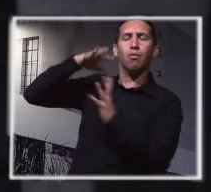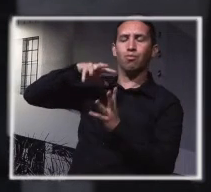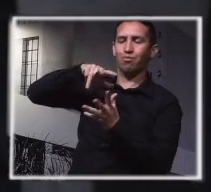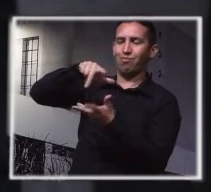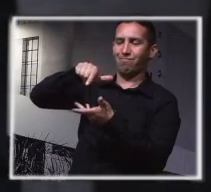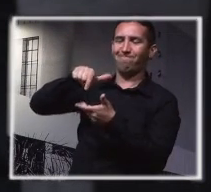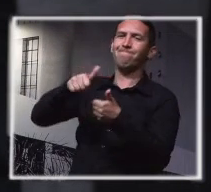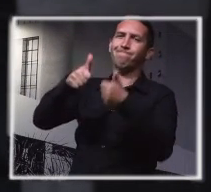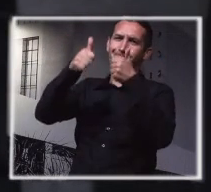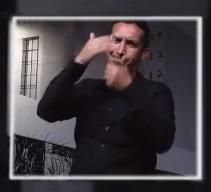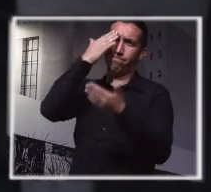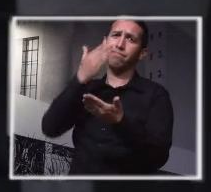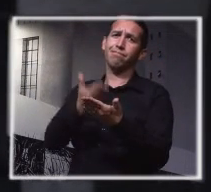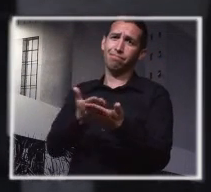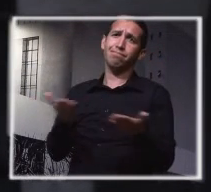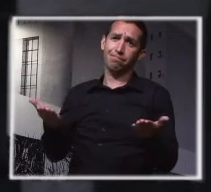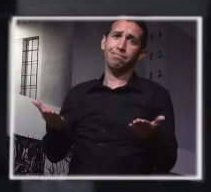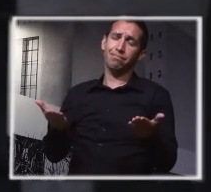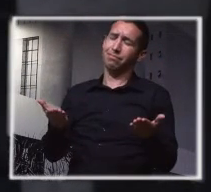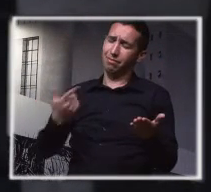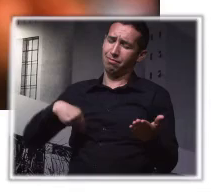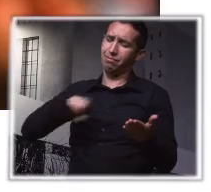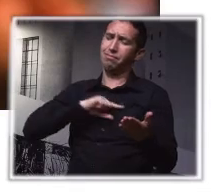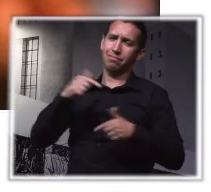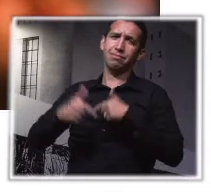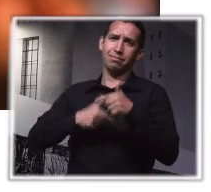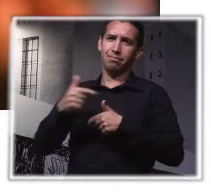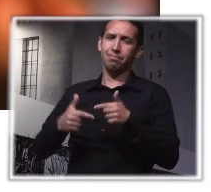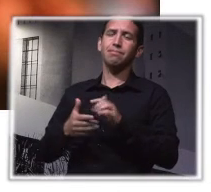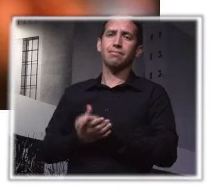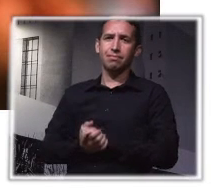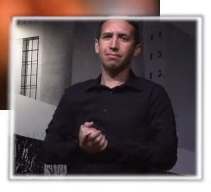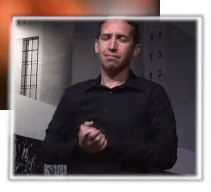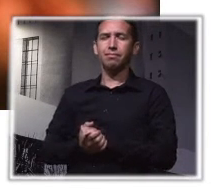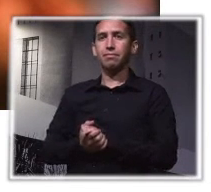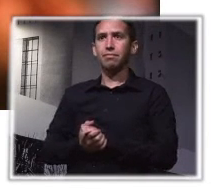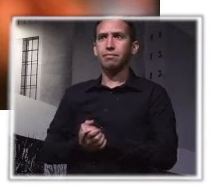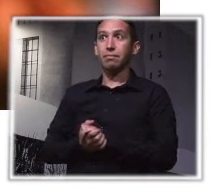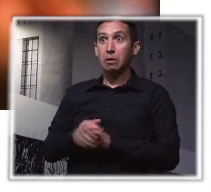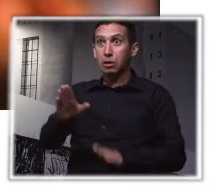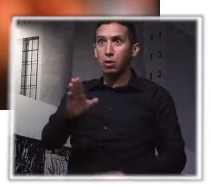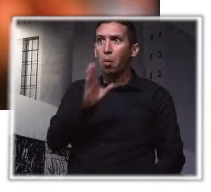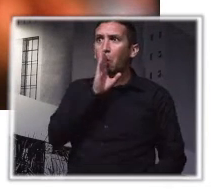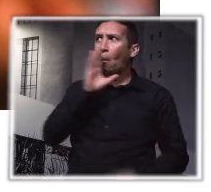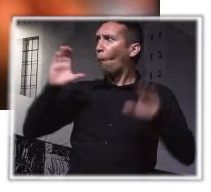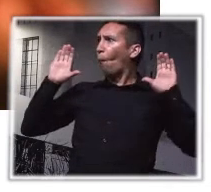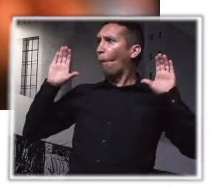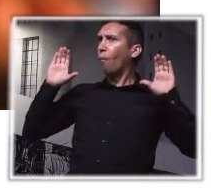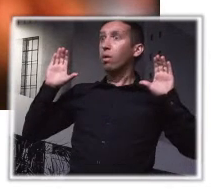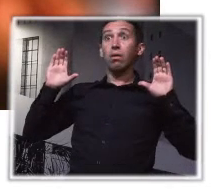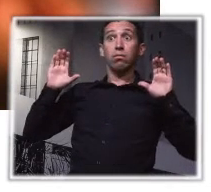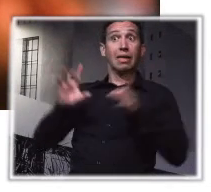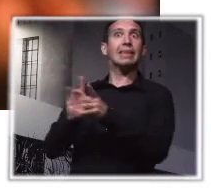melhor. Nós acreditamos nisso. Então, esse é o nosso trabalho. O silêncio mata.